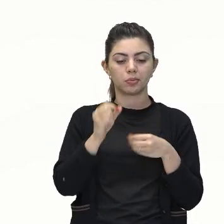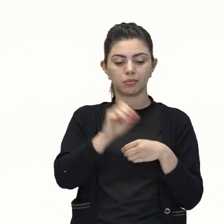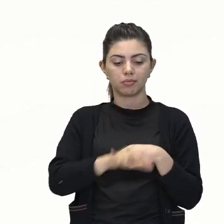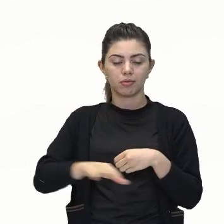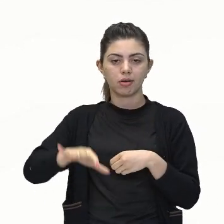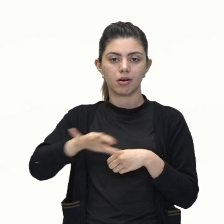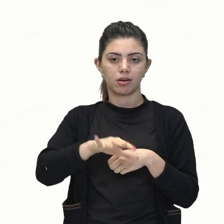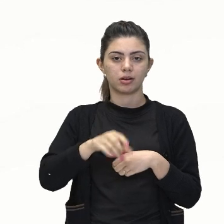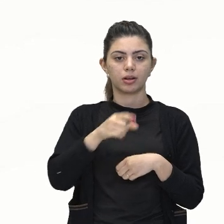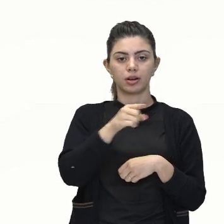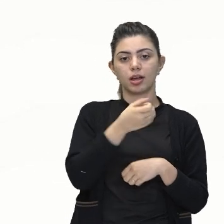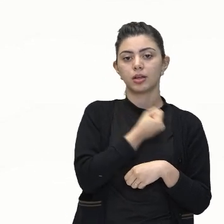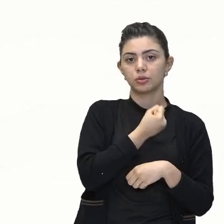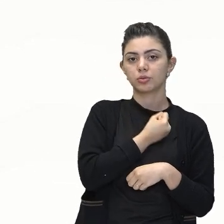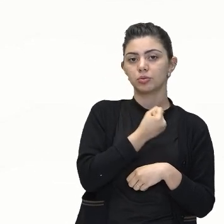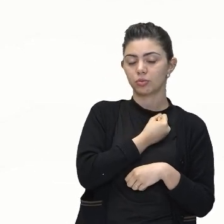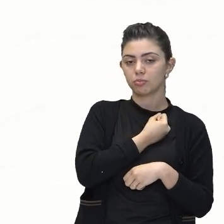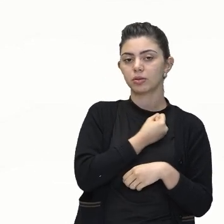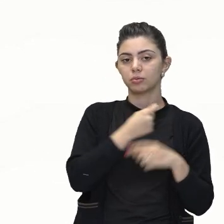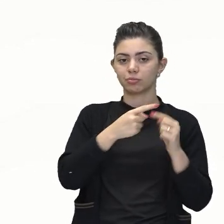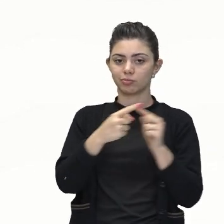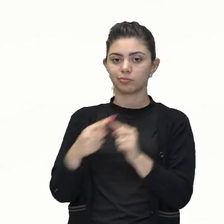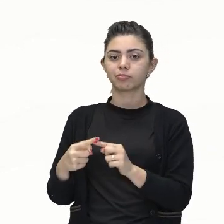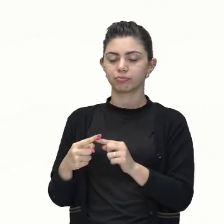dois valores. Ou seja,